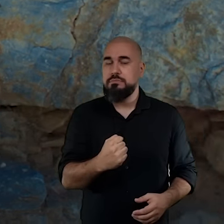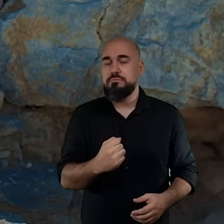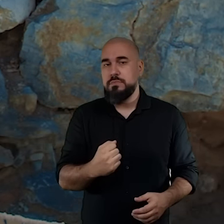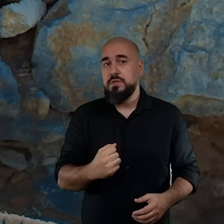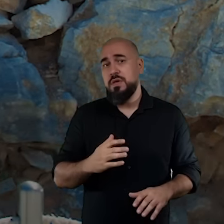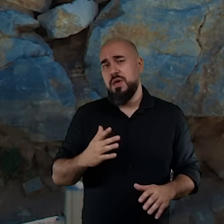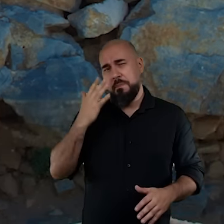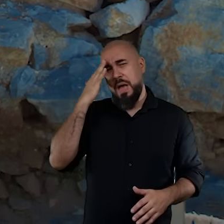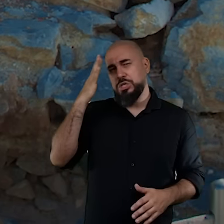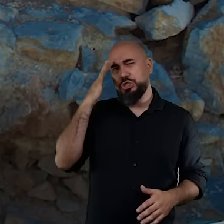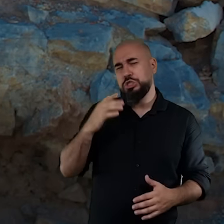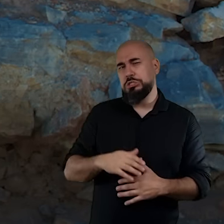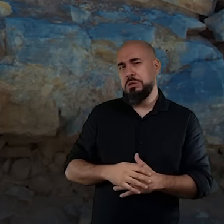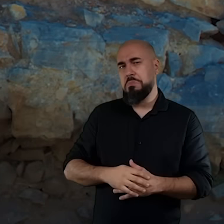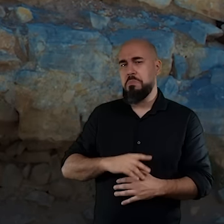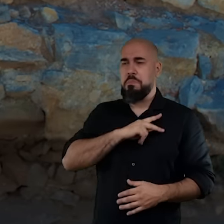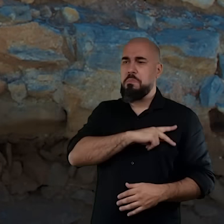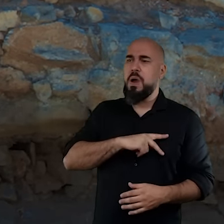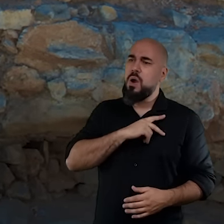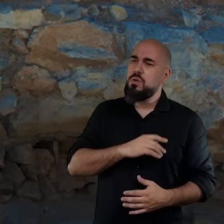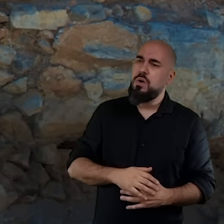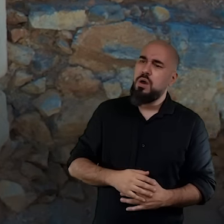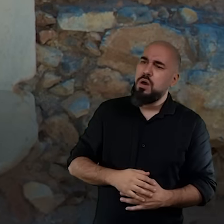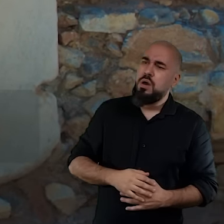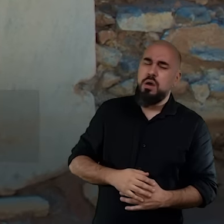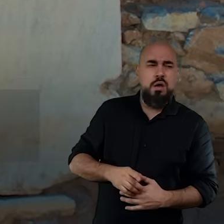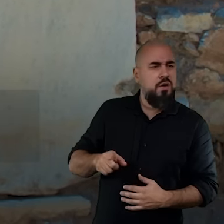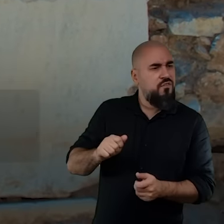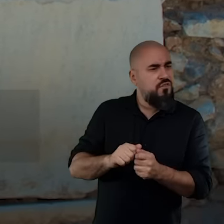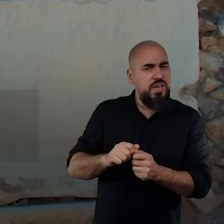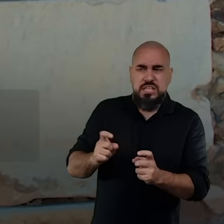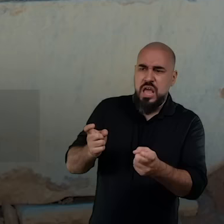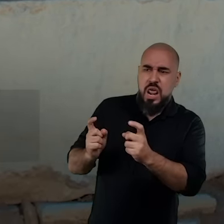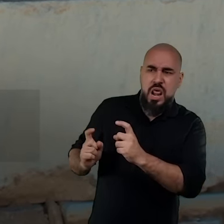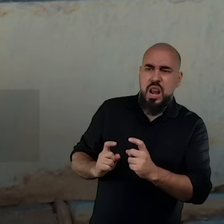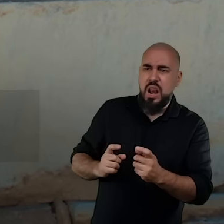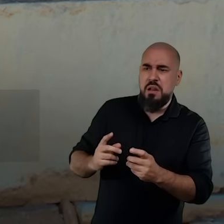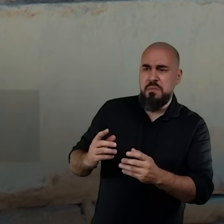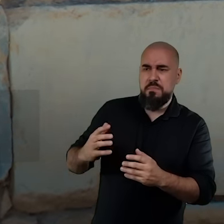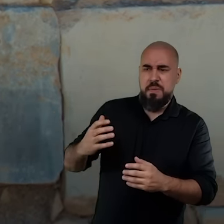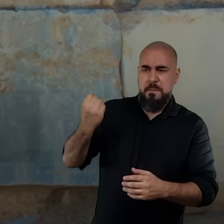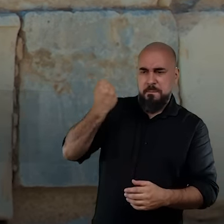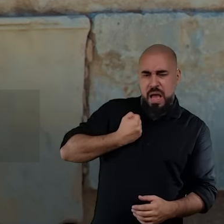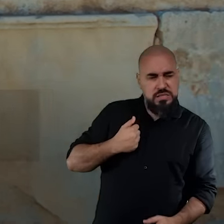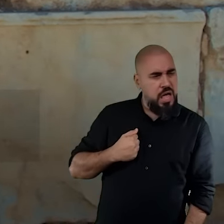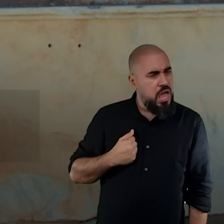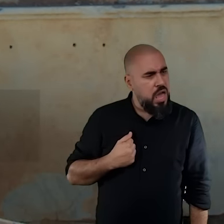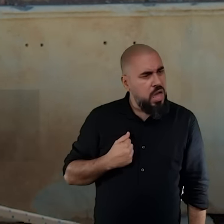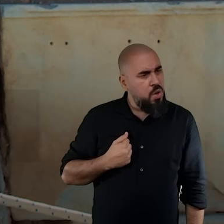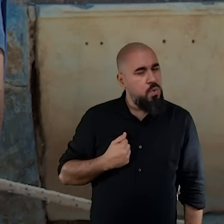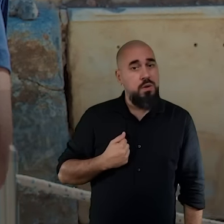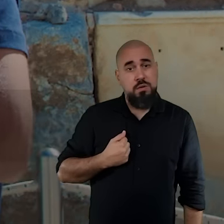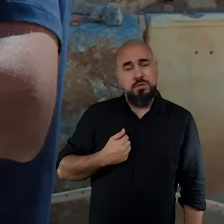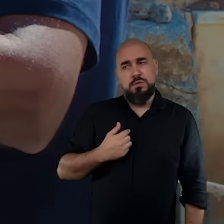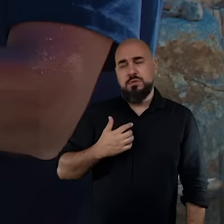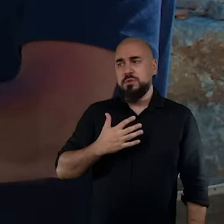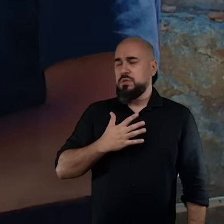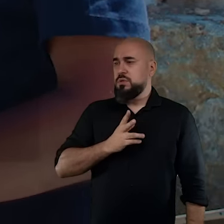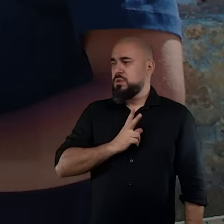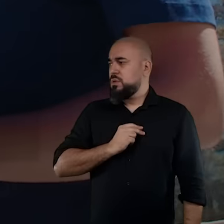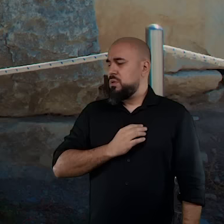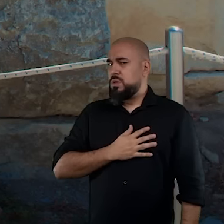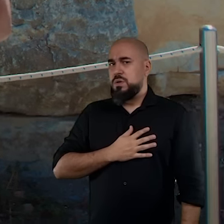no coração do apóstolo quando ele viu toda essa rejeição da cidade. No início do seu ministério, muitos aceitaram a mensagem de Jesus, mas